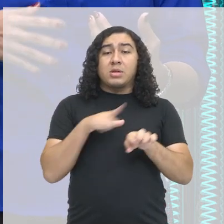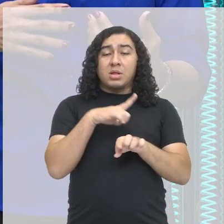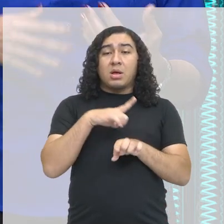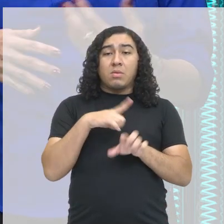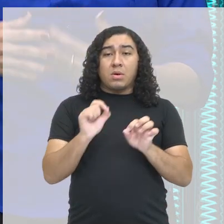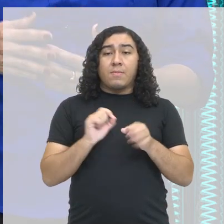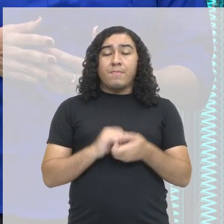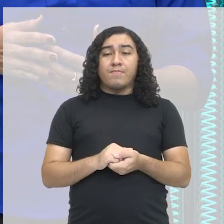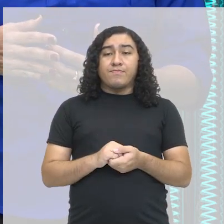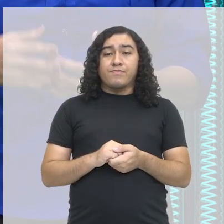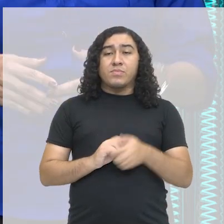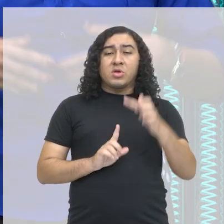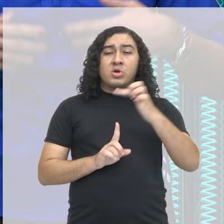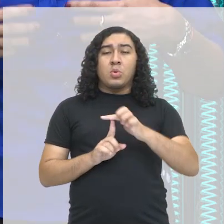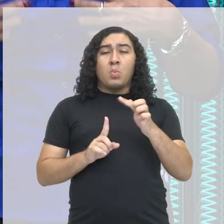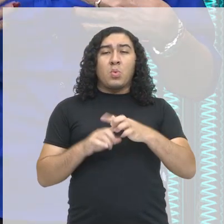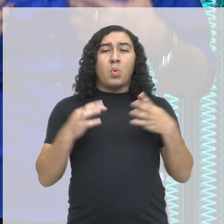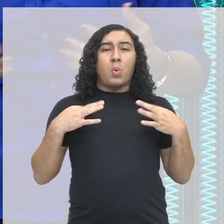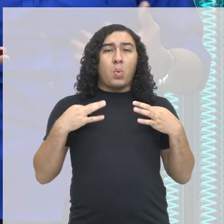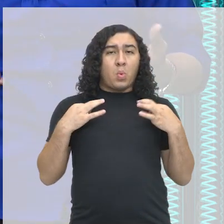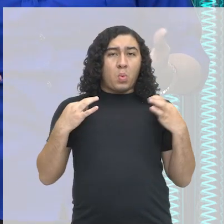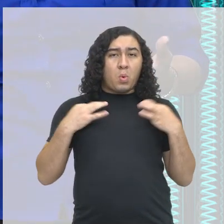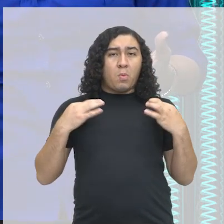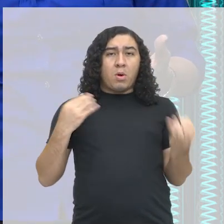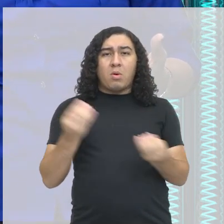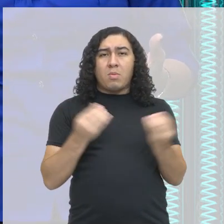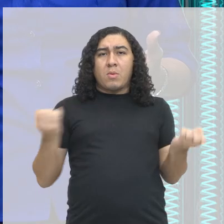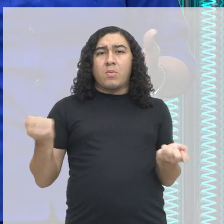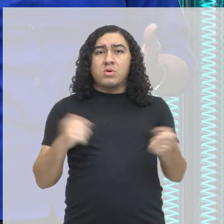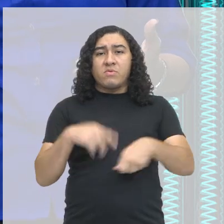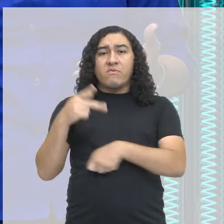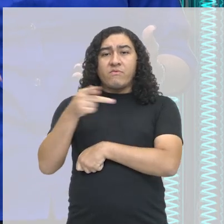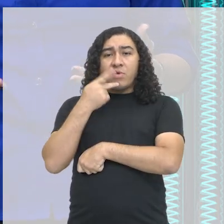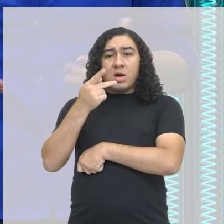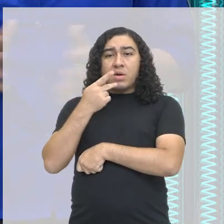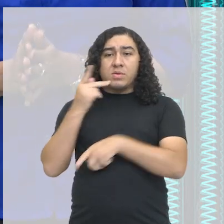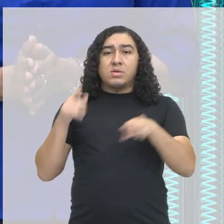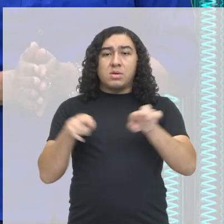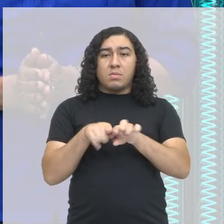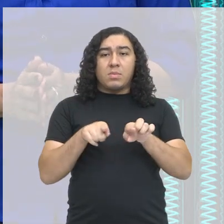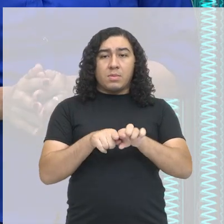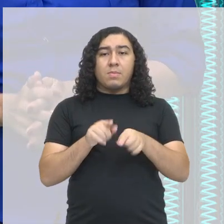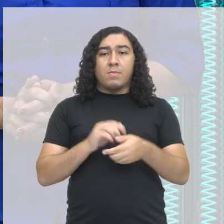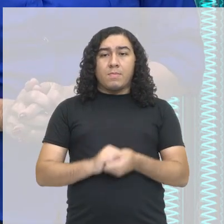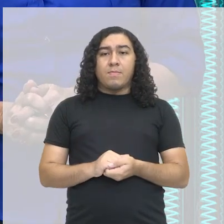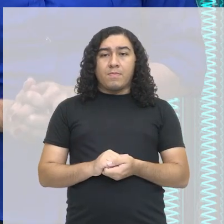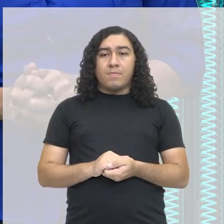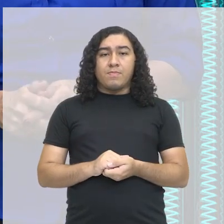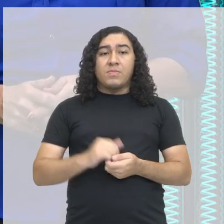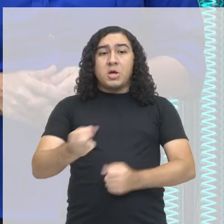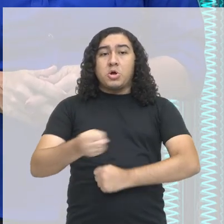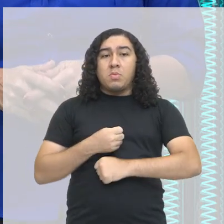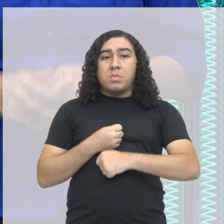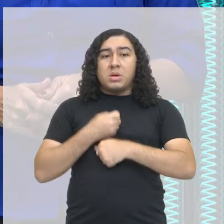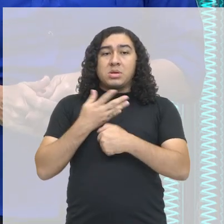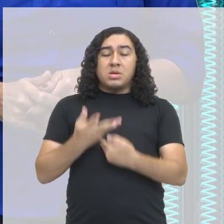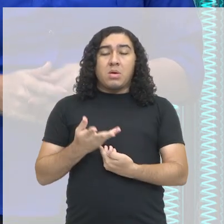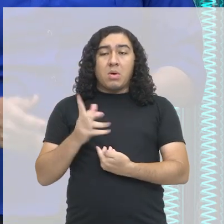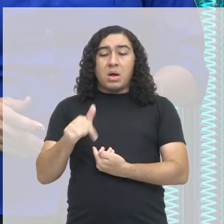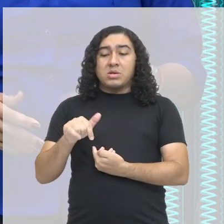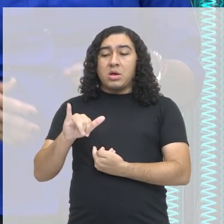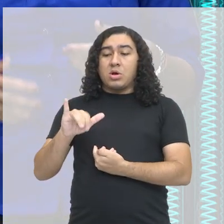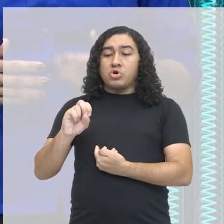principalmente na maneira de se vestir e na maneira de falar também. Então, A expressão